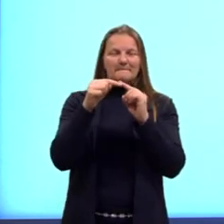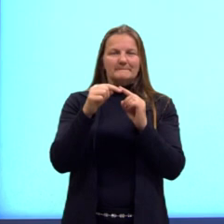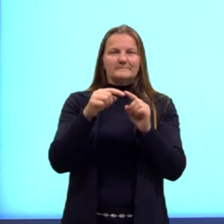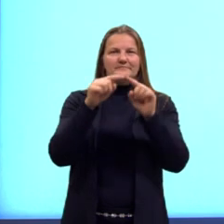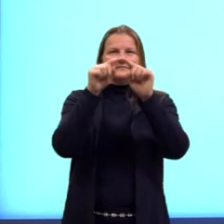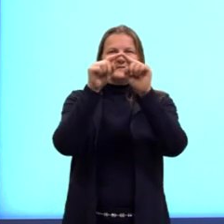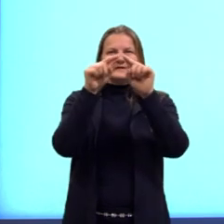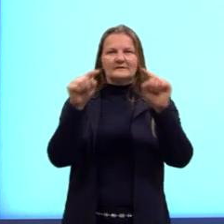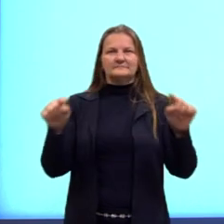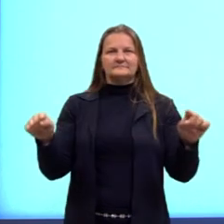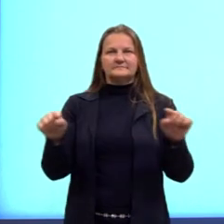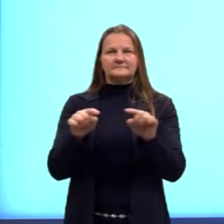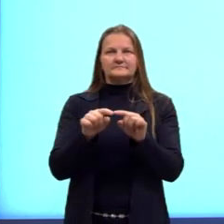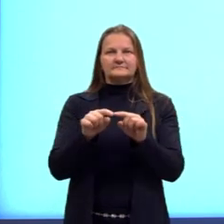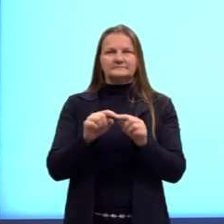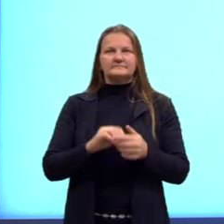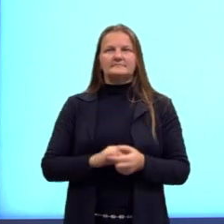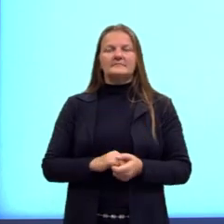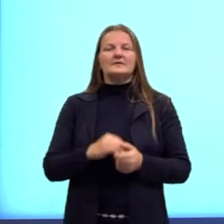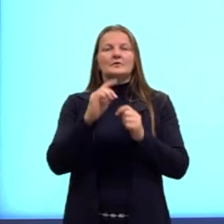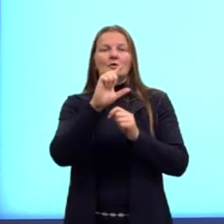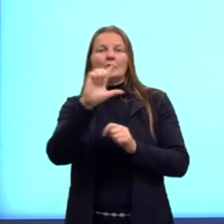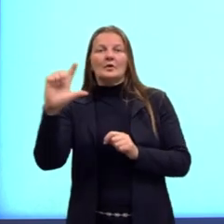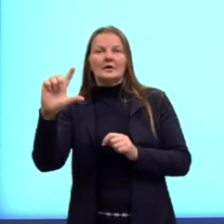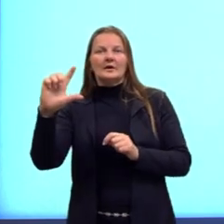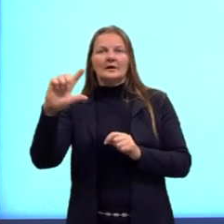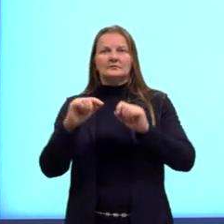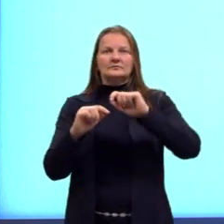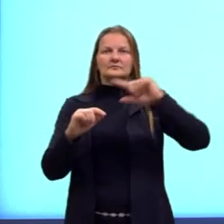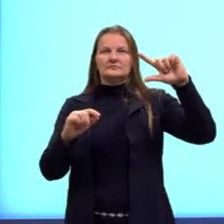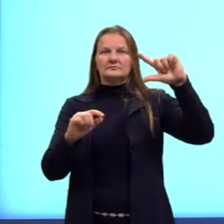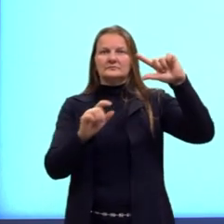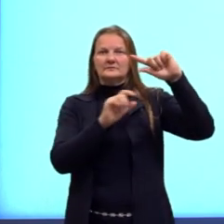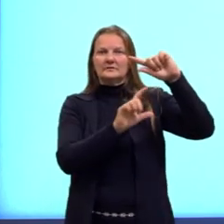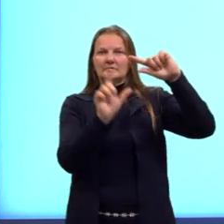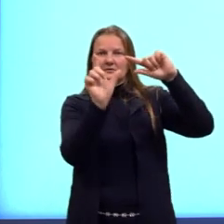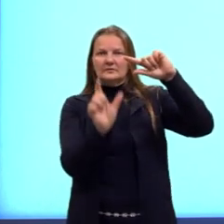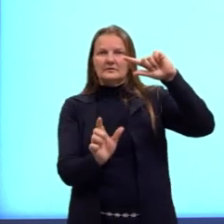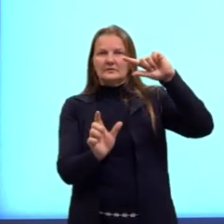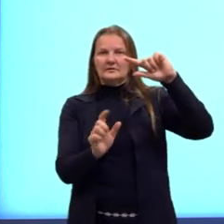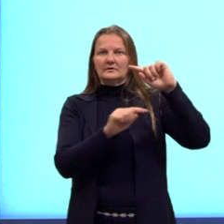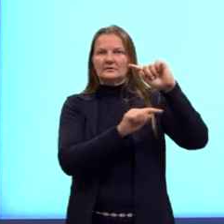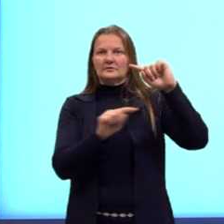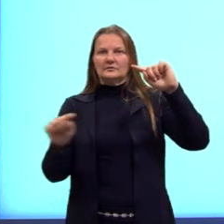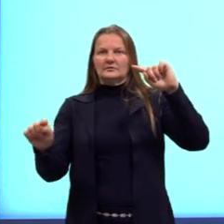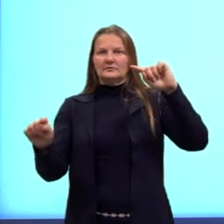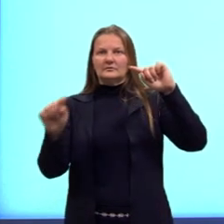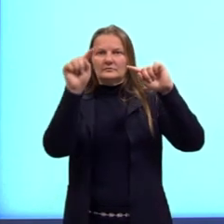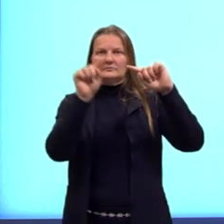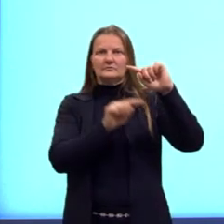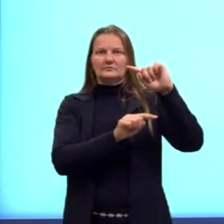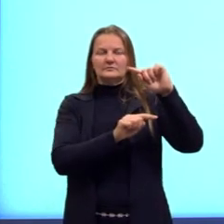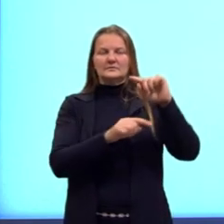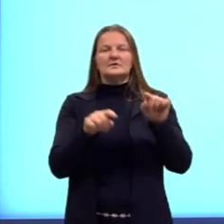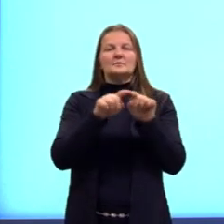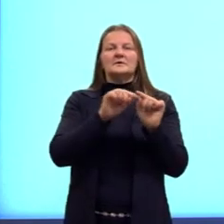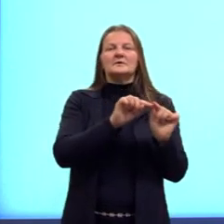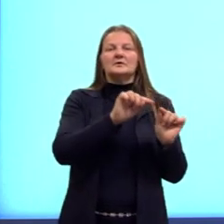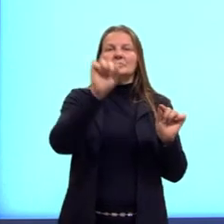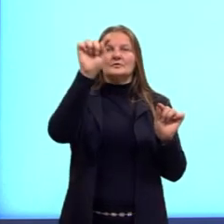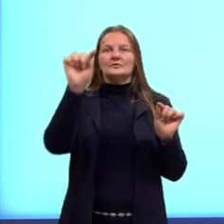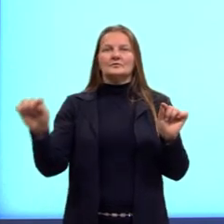de fato Então os nossos lados eles são segmentos de reta que forma Olha o contorno da nossa figura e